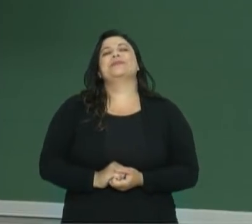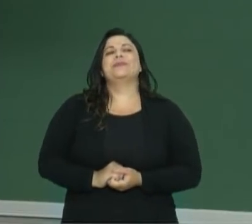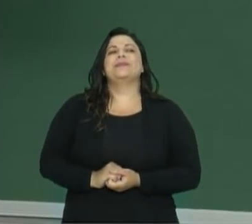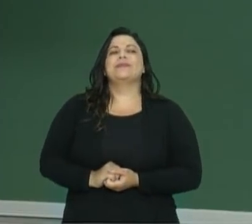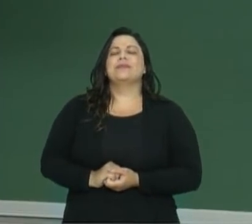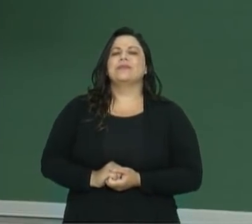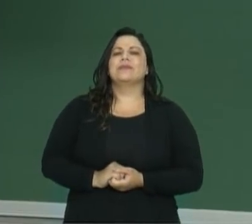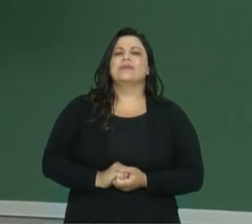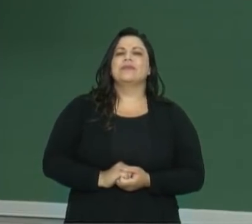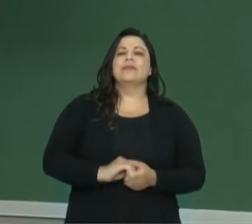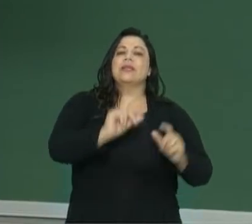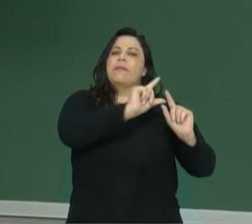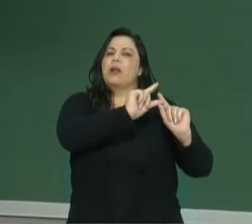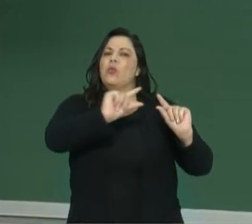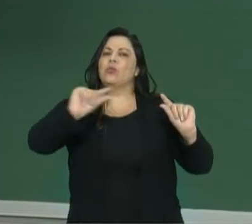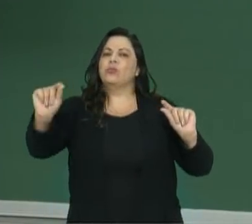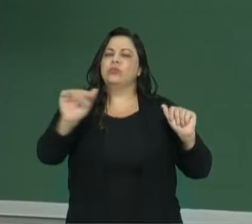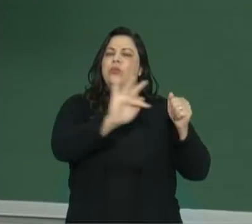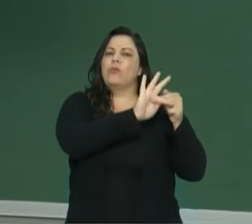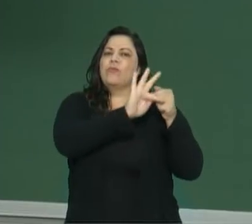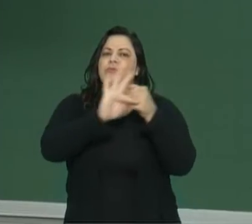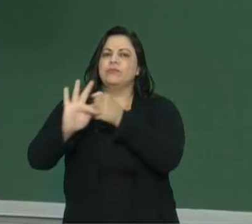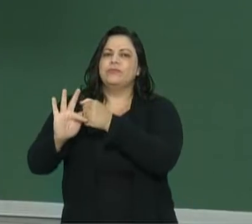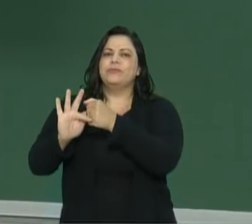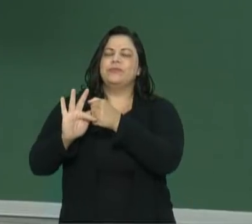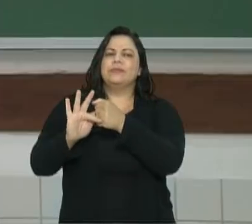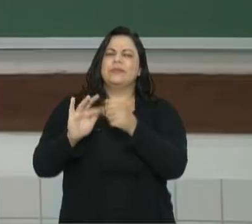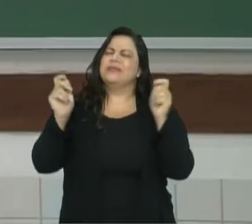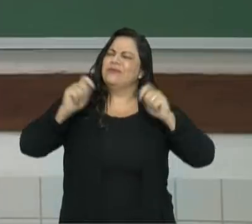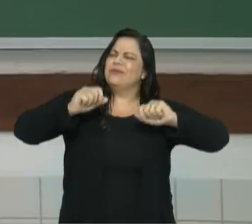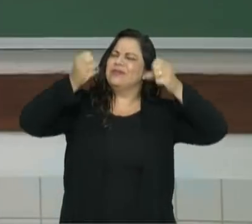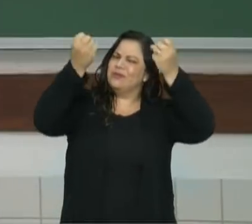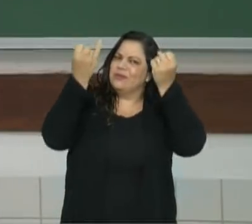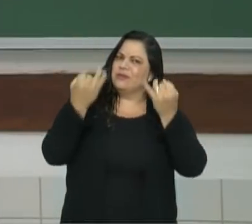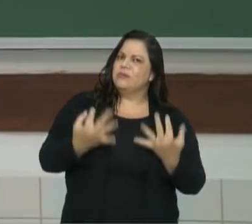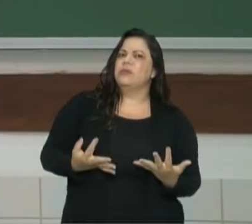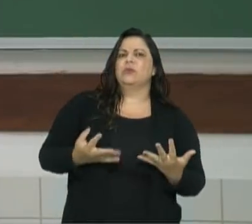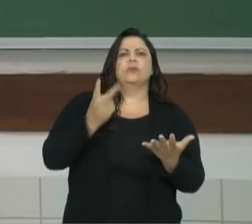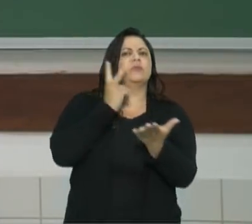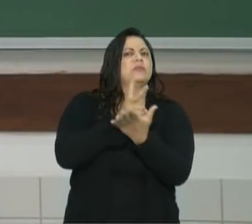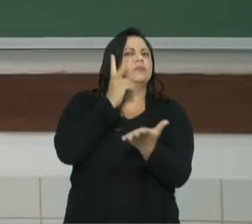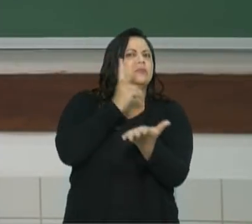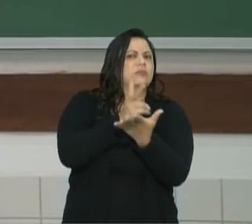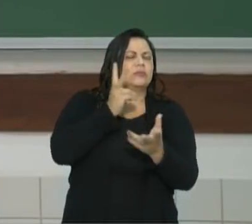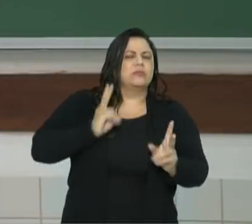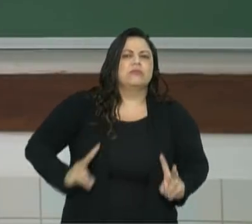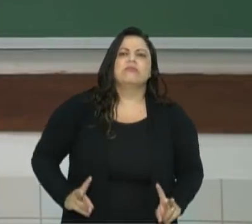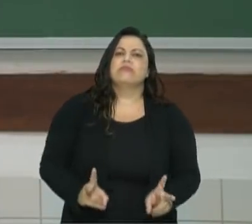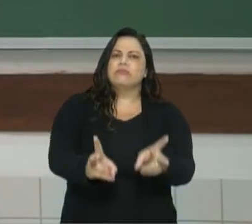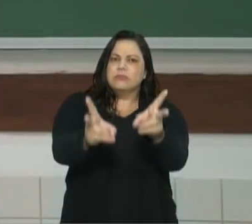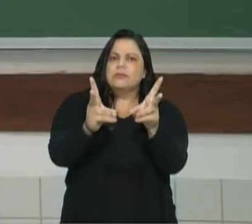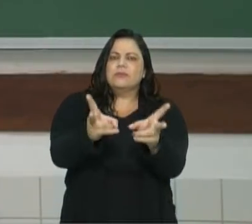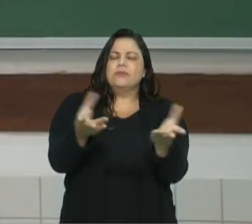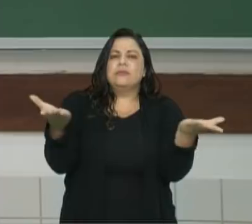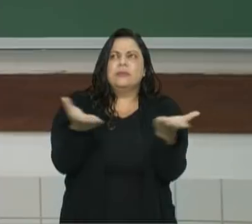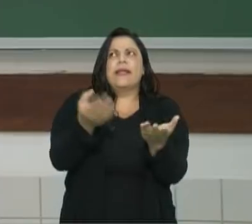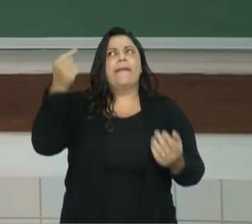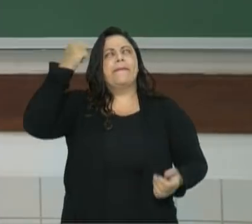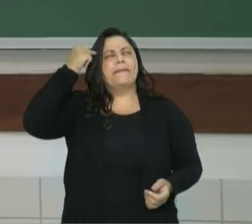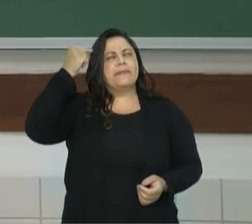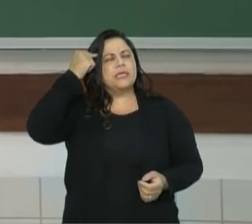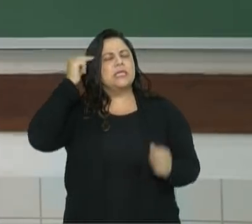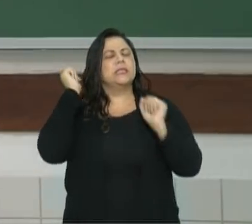né? As fórmulas que eu passei para vocês até agora eram com forças constantes, né? Mas pense comigo, você